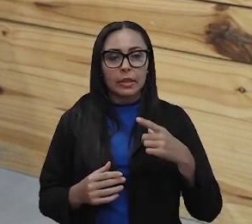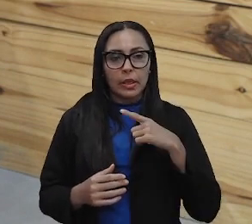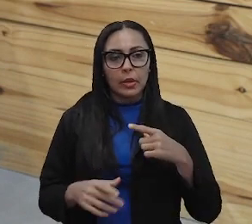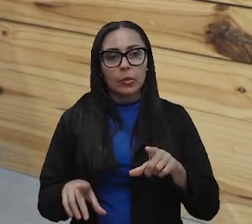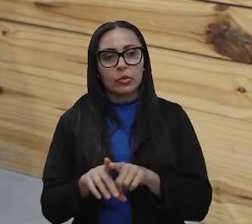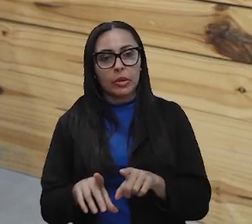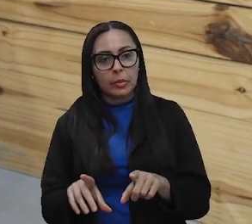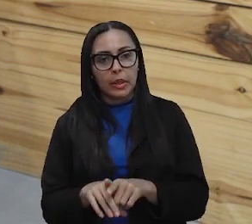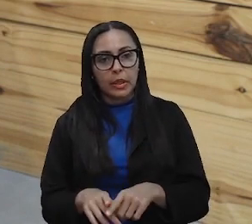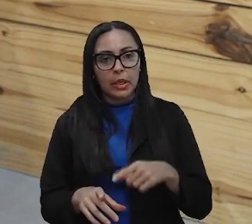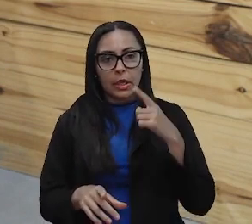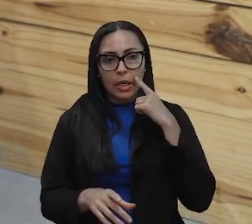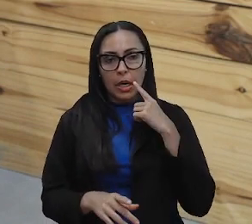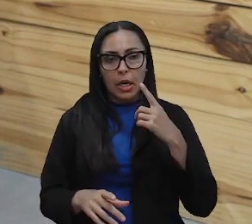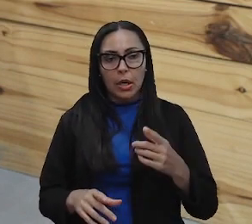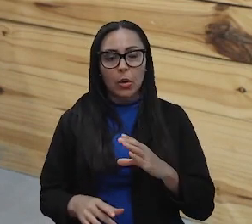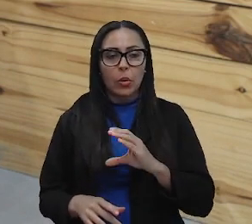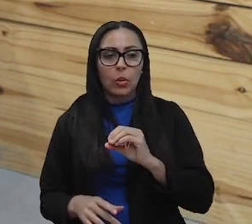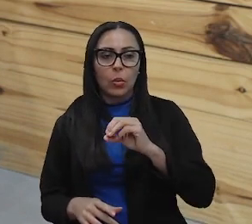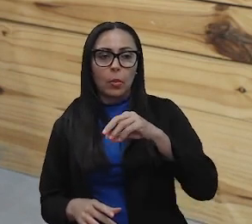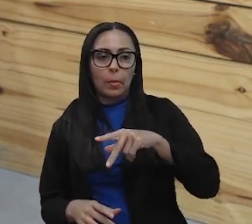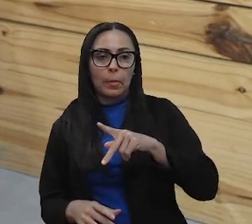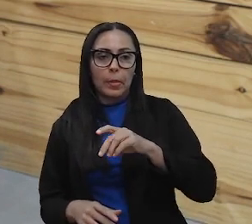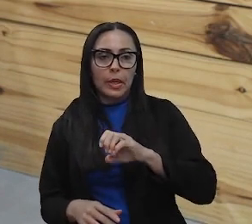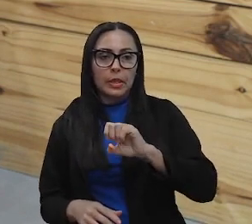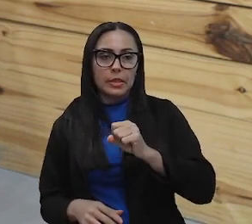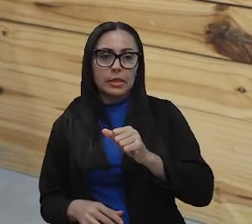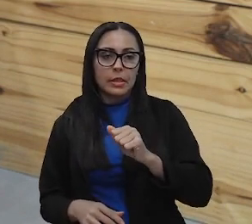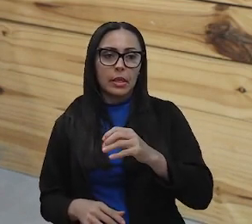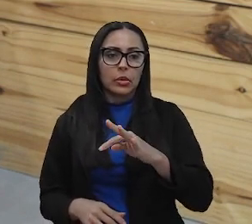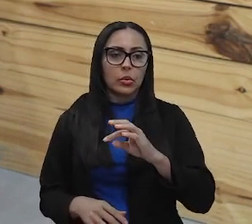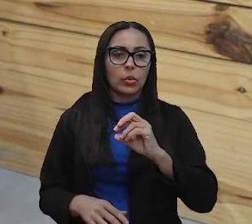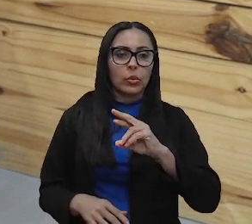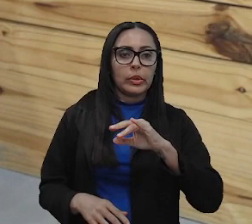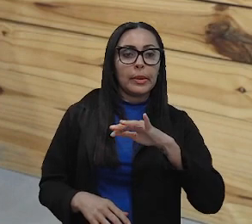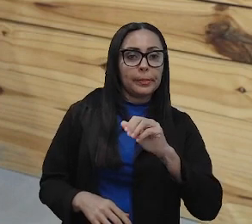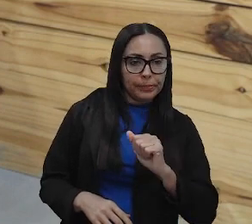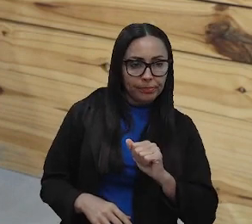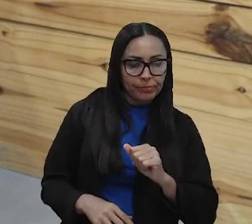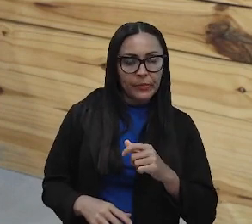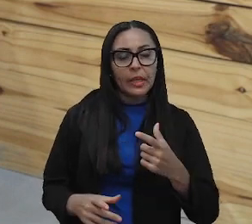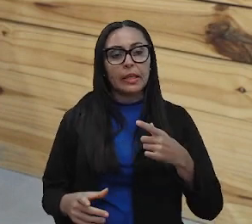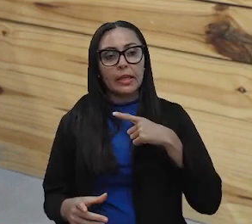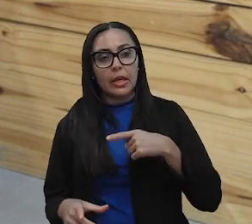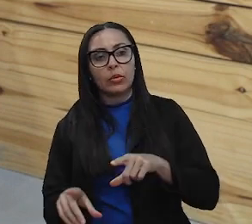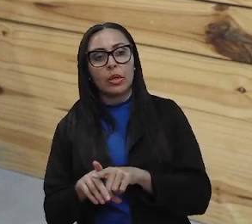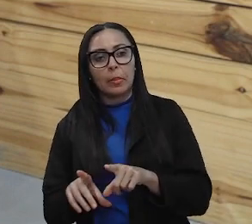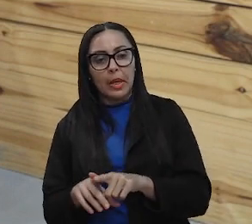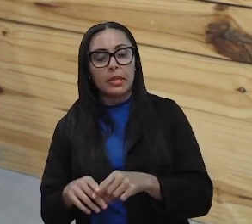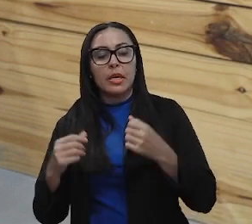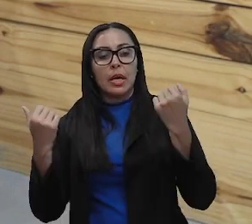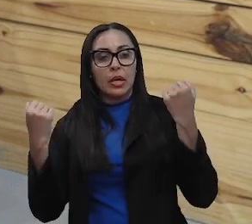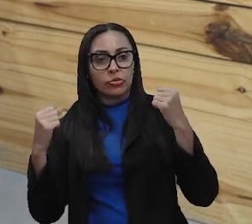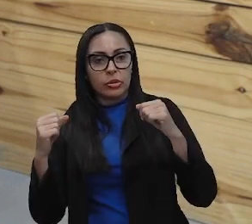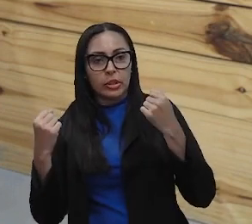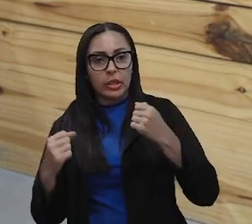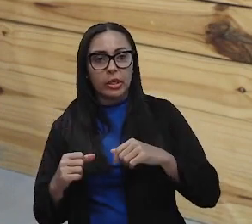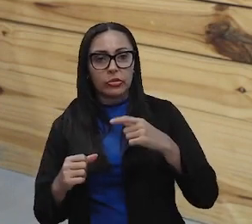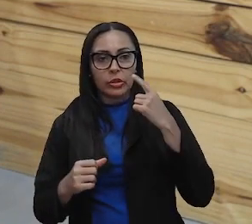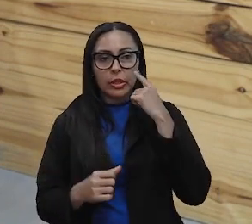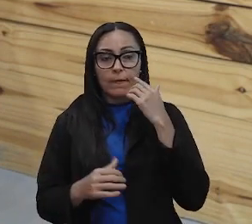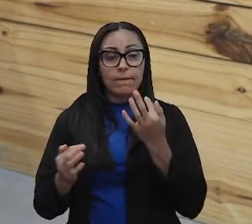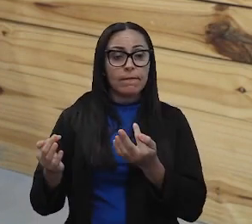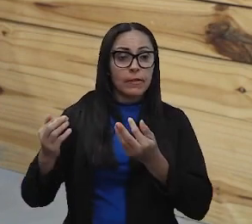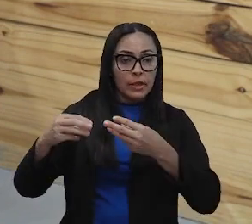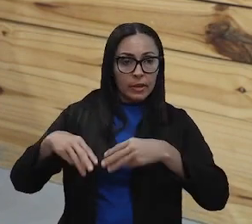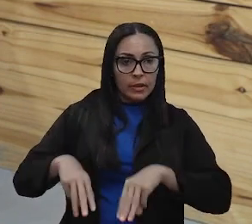laboral compensatória, que quando você está na jornada laboral, e temos a ginástica laboral, que é a que finaliza, que